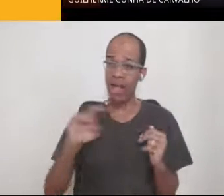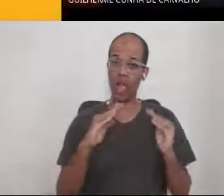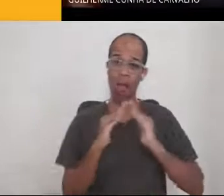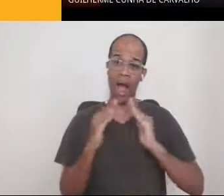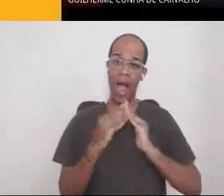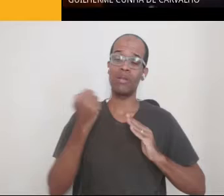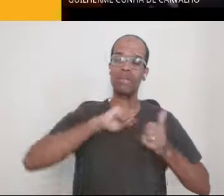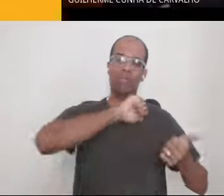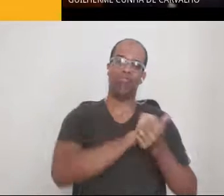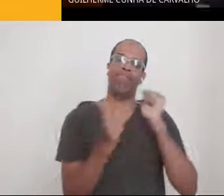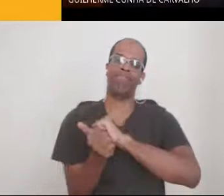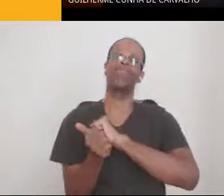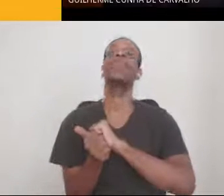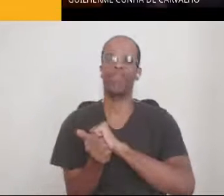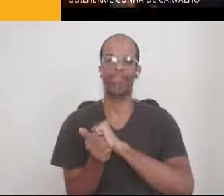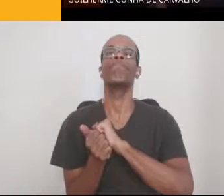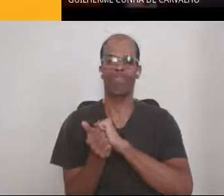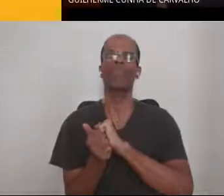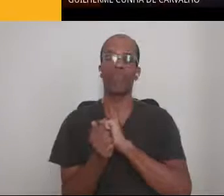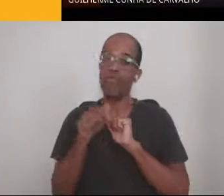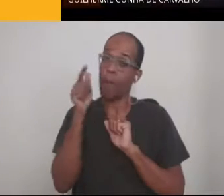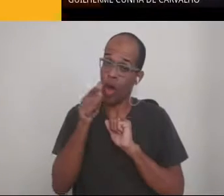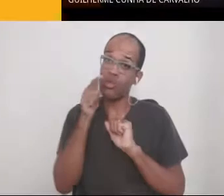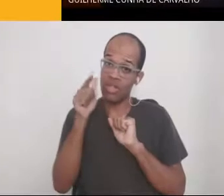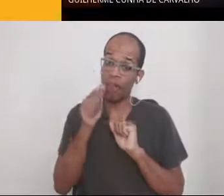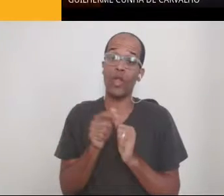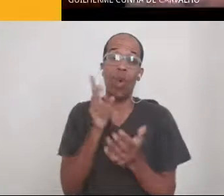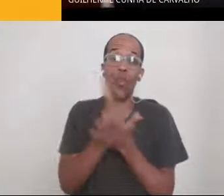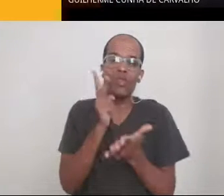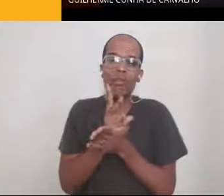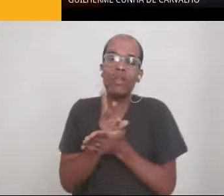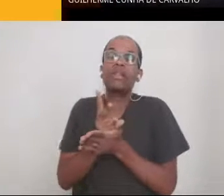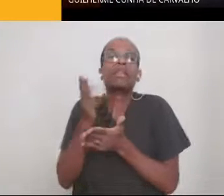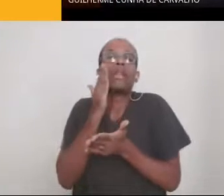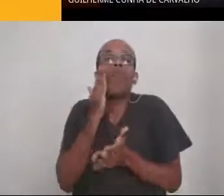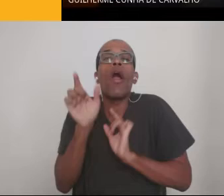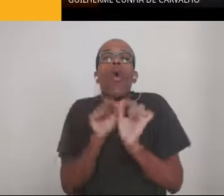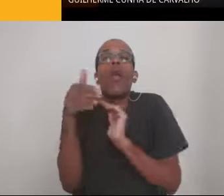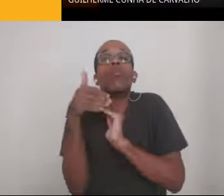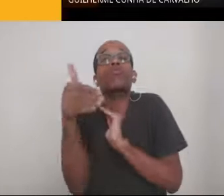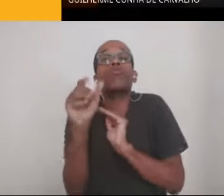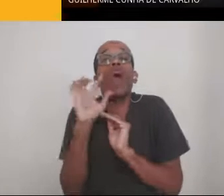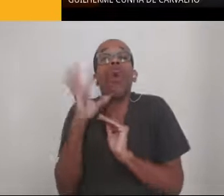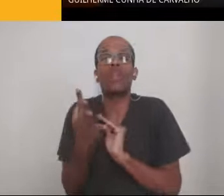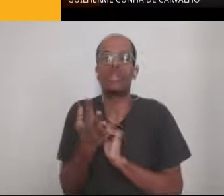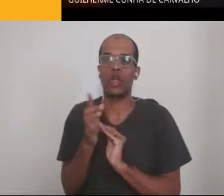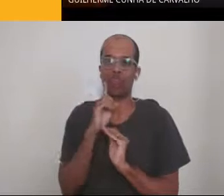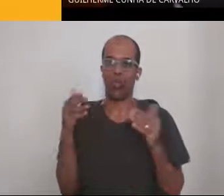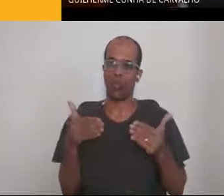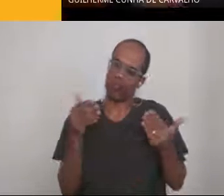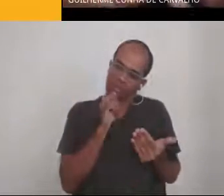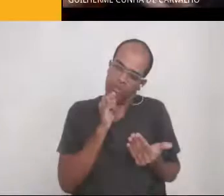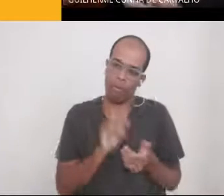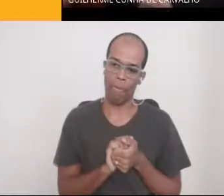se adaptar um pouquinho, mas mantendo sempre o quê? Uma certa previsão do que vai acontecer no dia. Porque se a gente